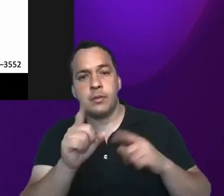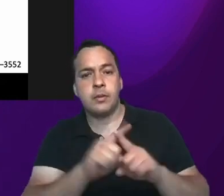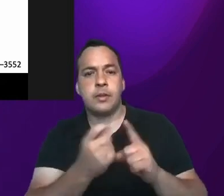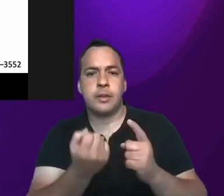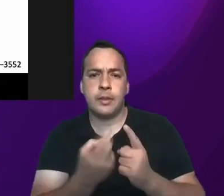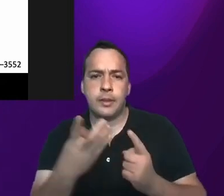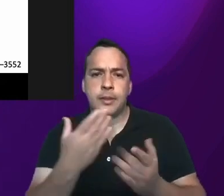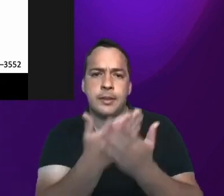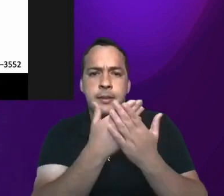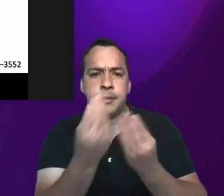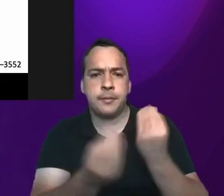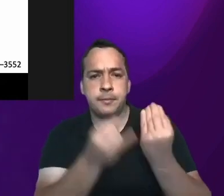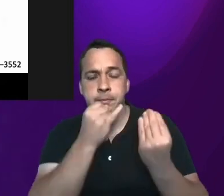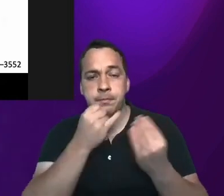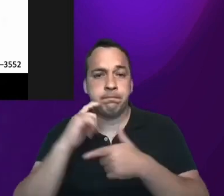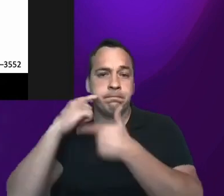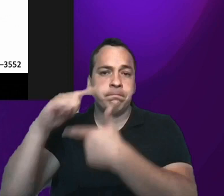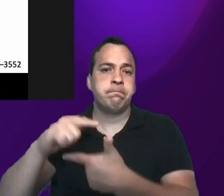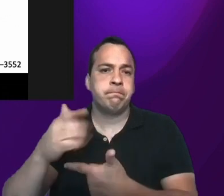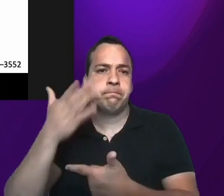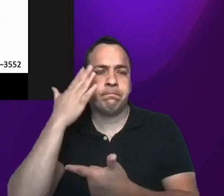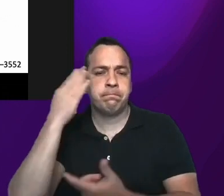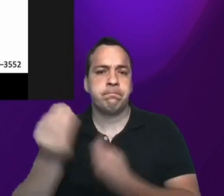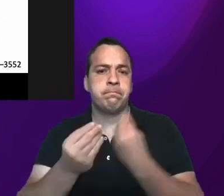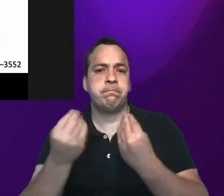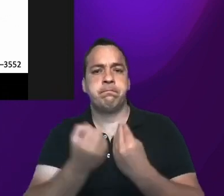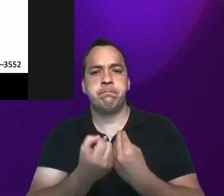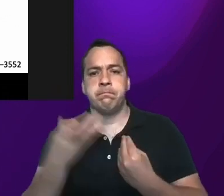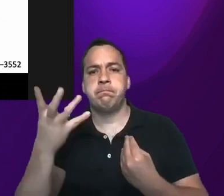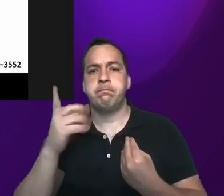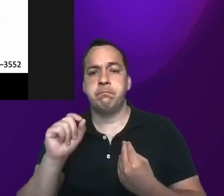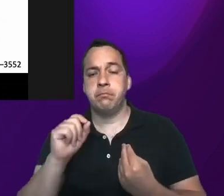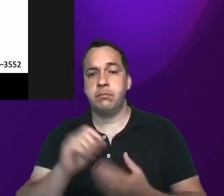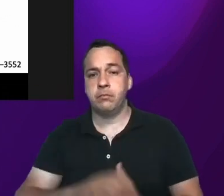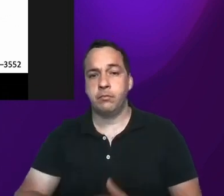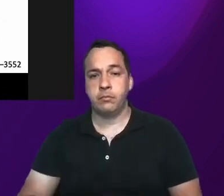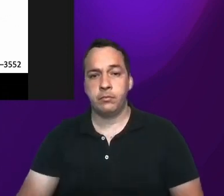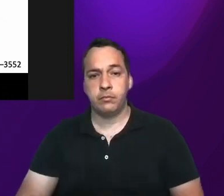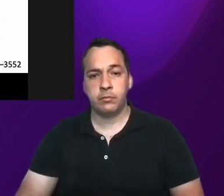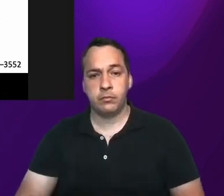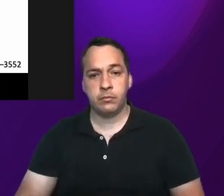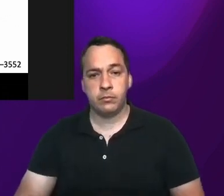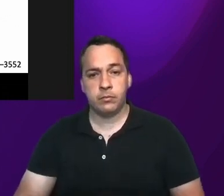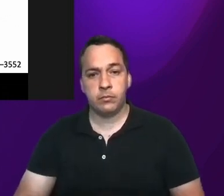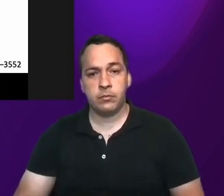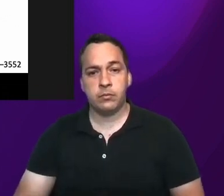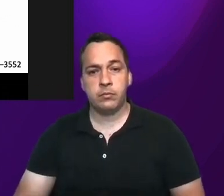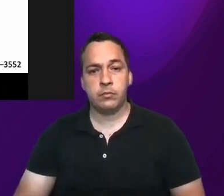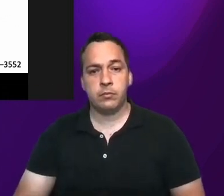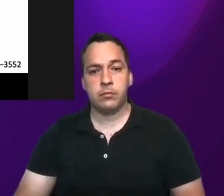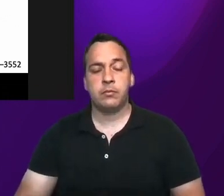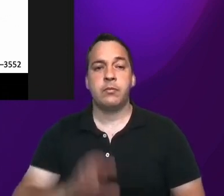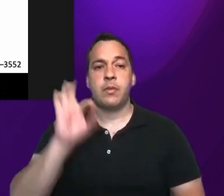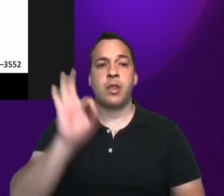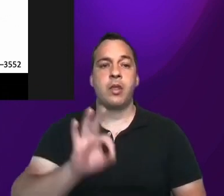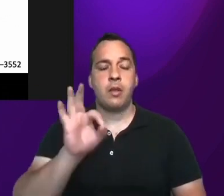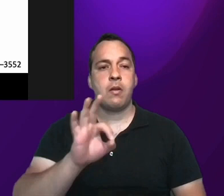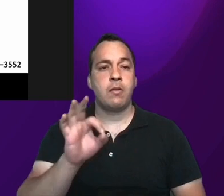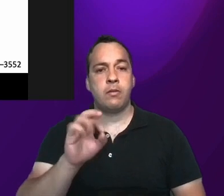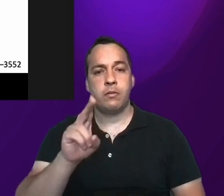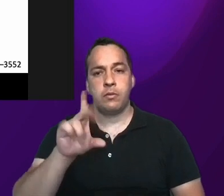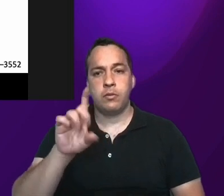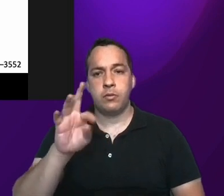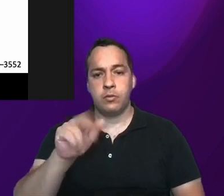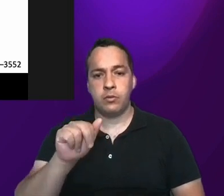estudos observacionais, sabemos que o volume de remoção, então a taxa de ultrafiltração por hora, maior que